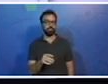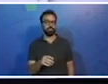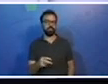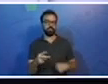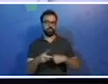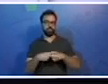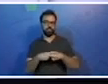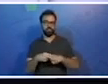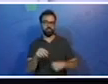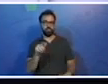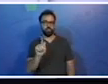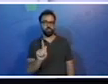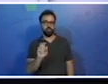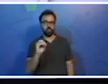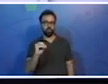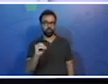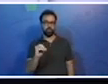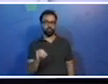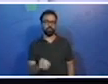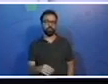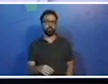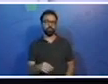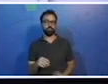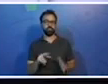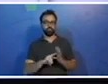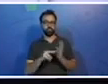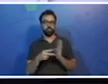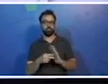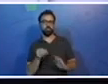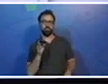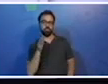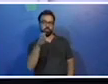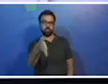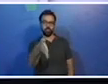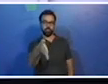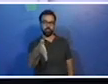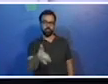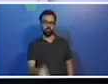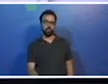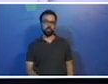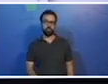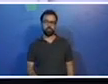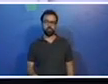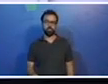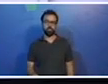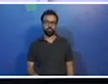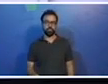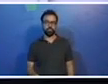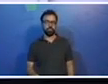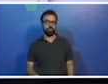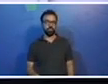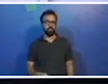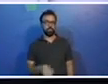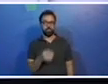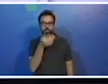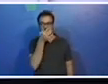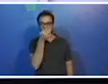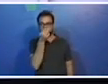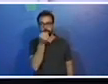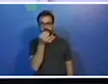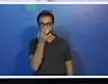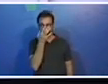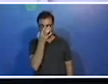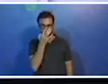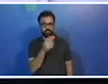que é o verbo go? O verbo go é o verbo ir em português, tá? Nós temos lá o verbo go